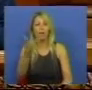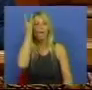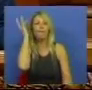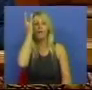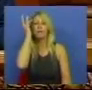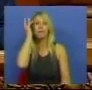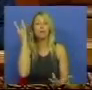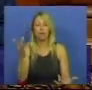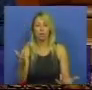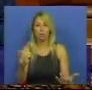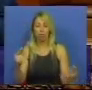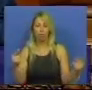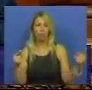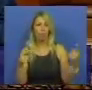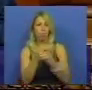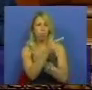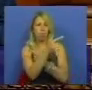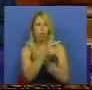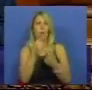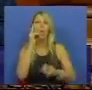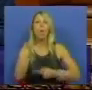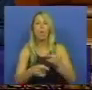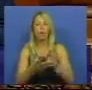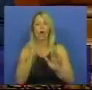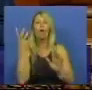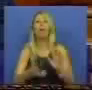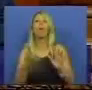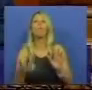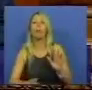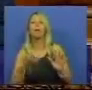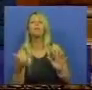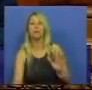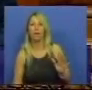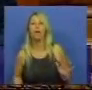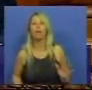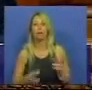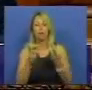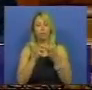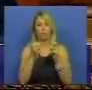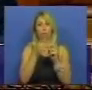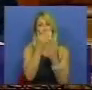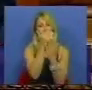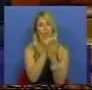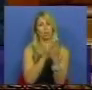muito contrastante com a complexidade dos problemas que ele pretende tratar.